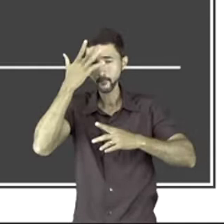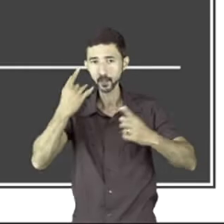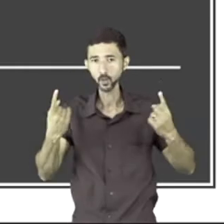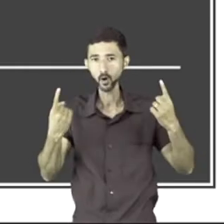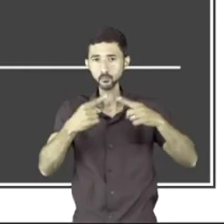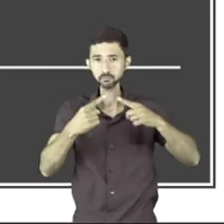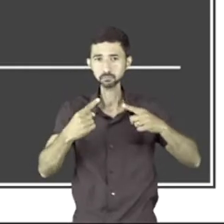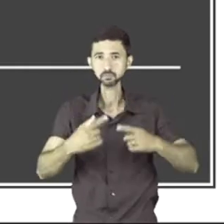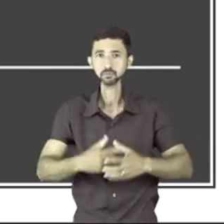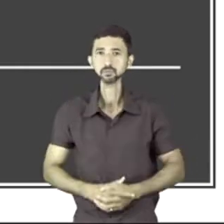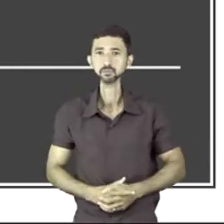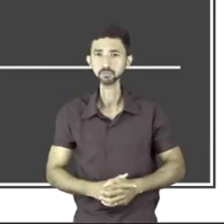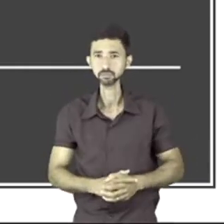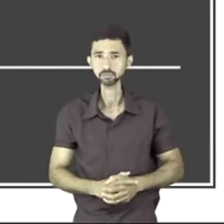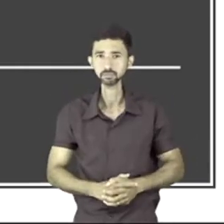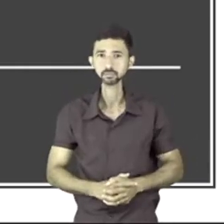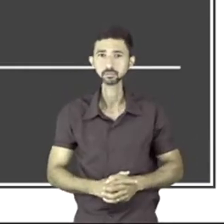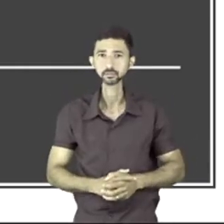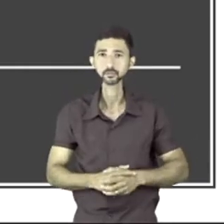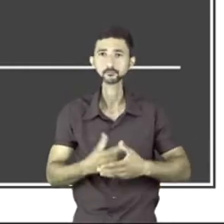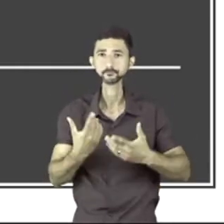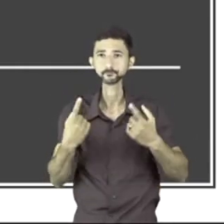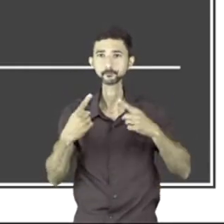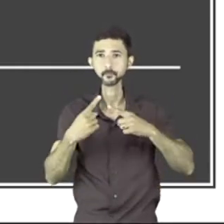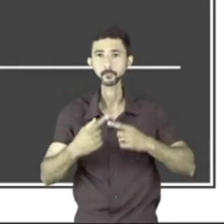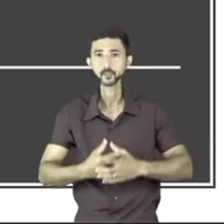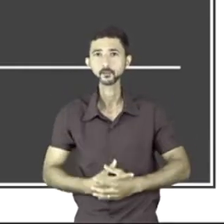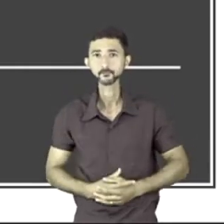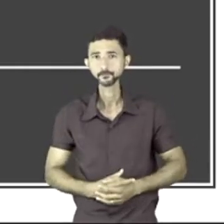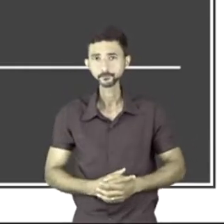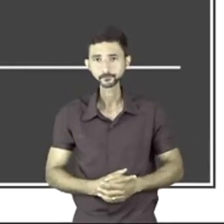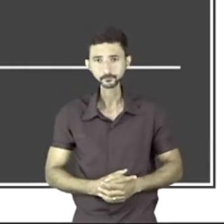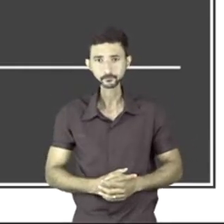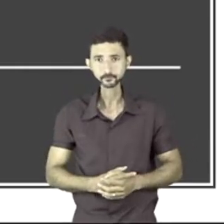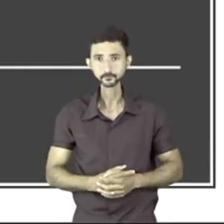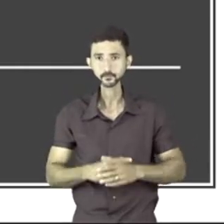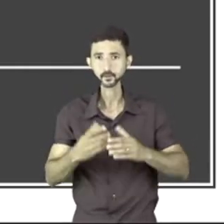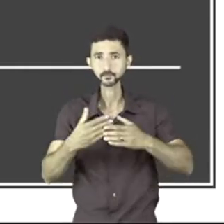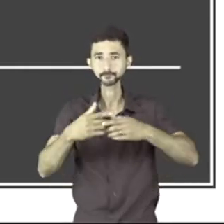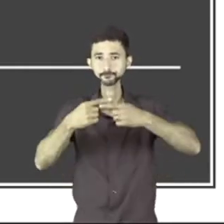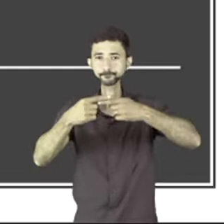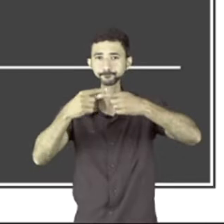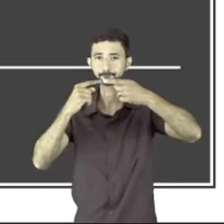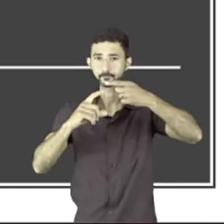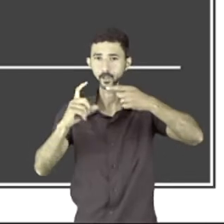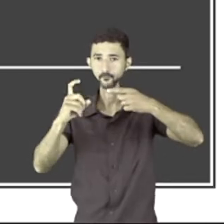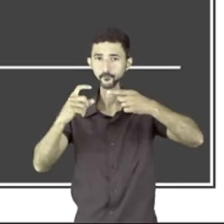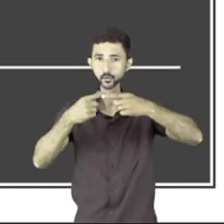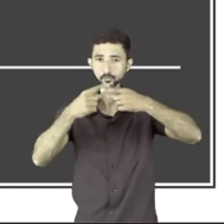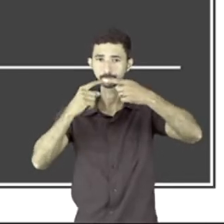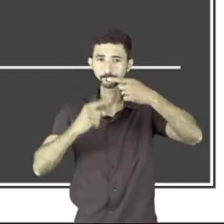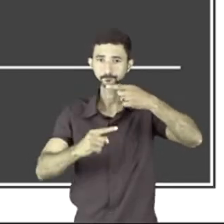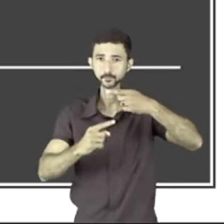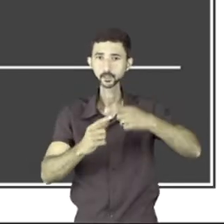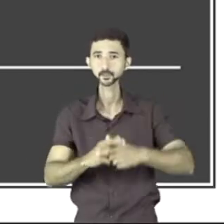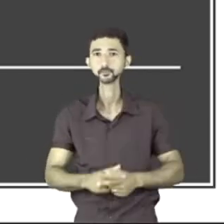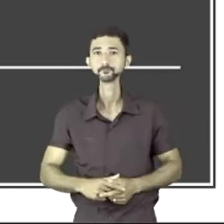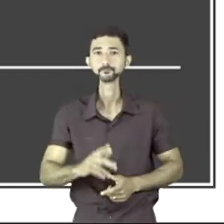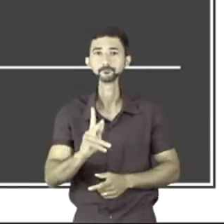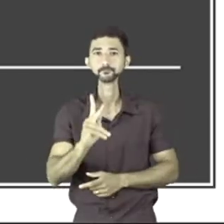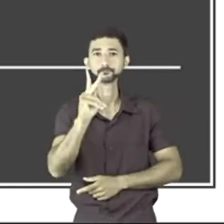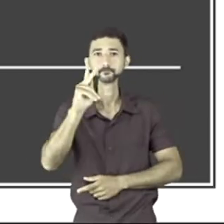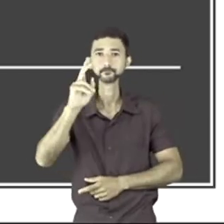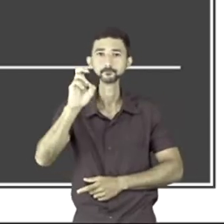se enfrentar com esses bastões. Na parte de baixo nós temos o